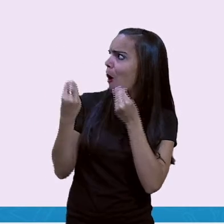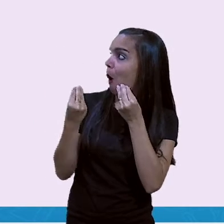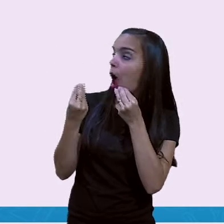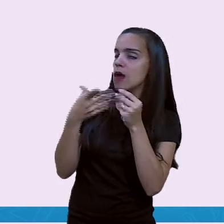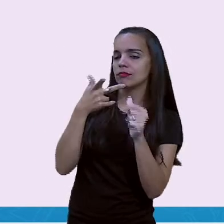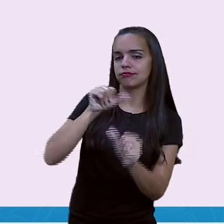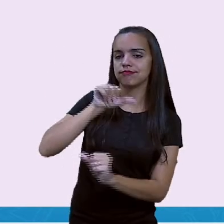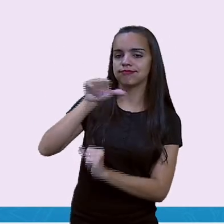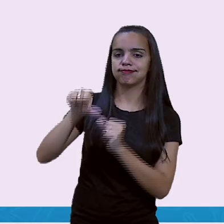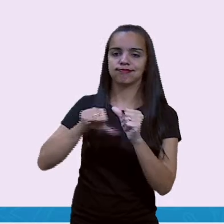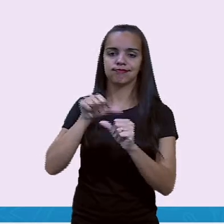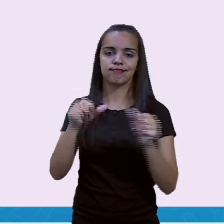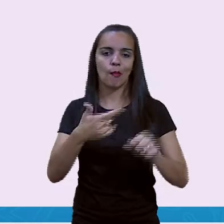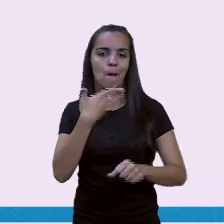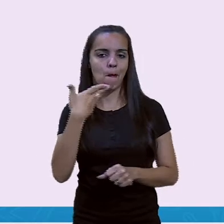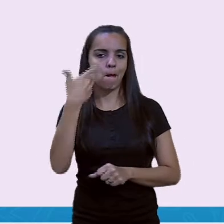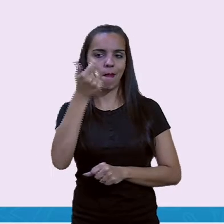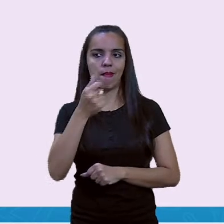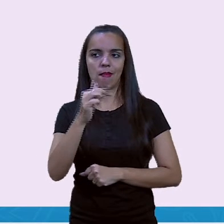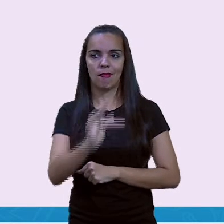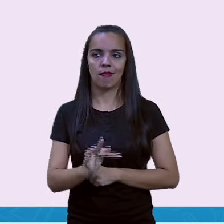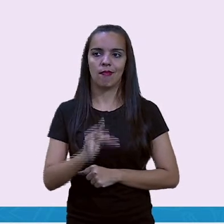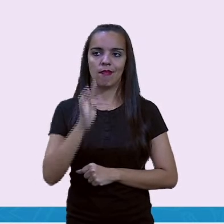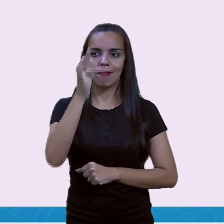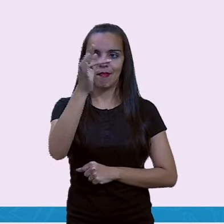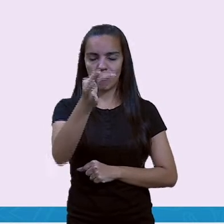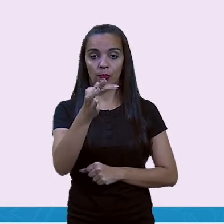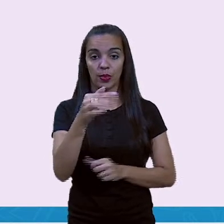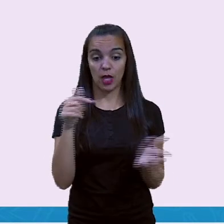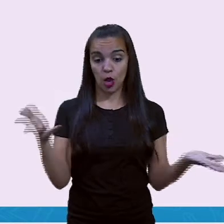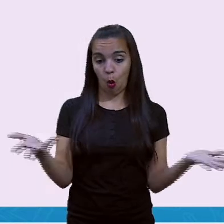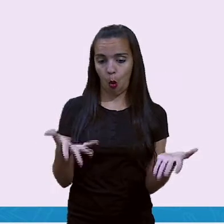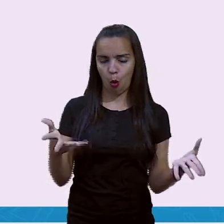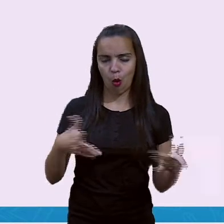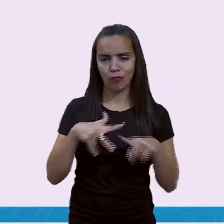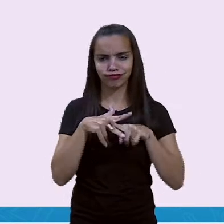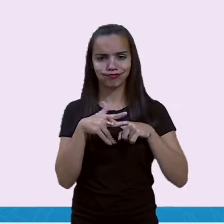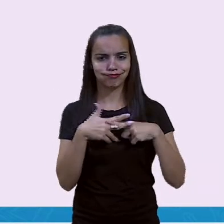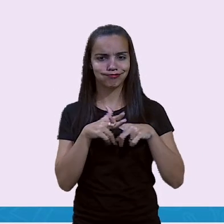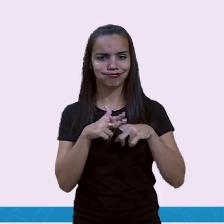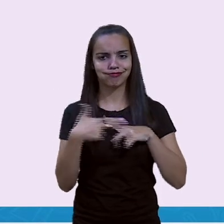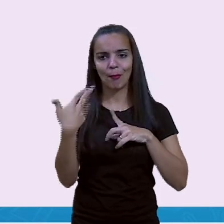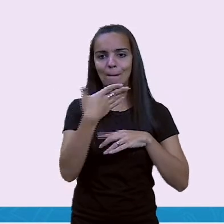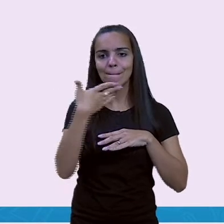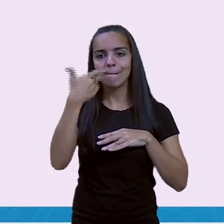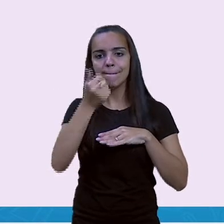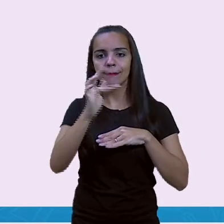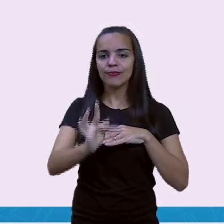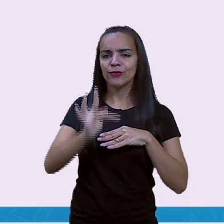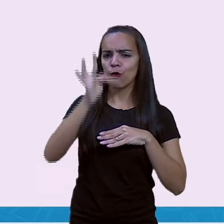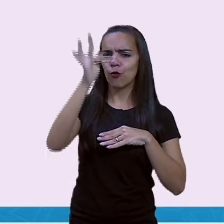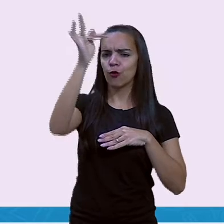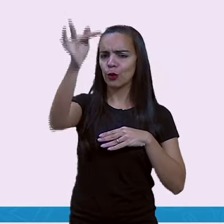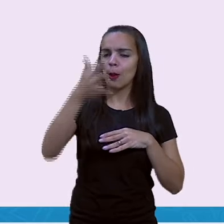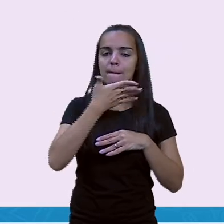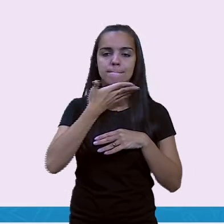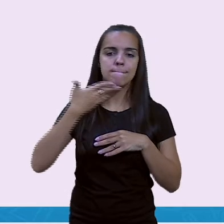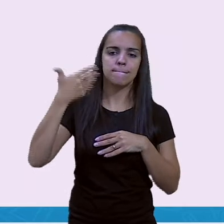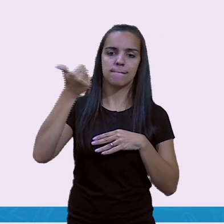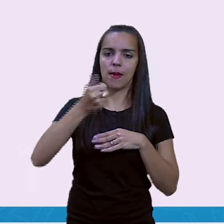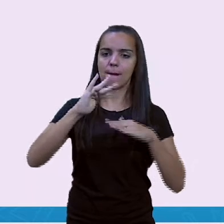feito atrás, eu consigo melhorar hoje para ficar ainda melhor no futuro. Até o